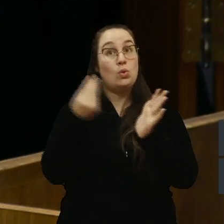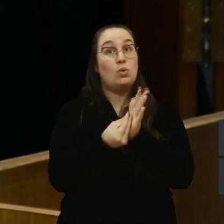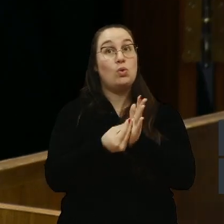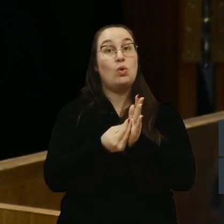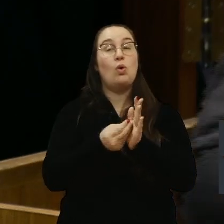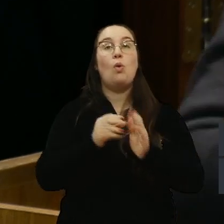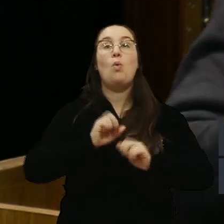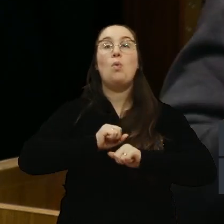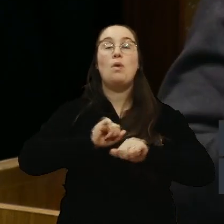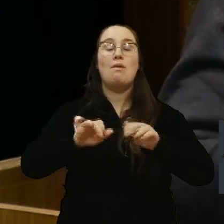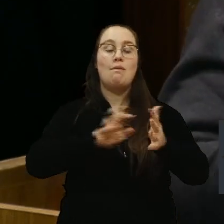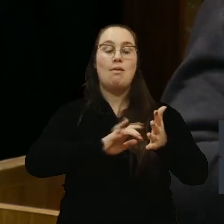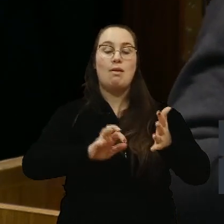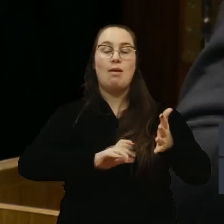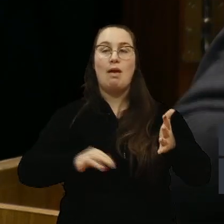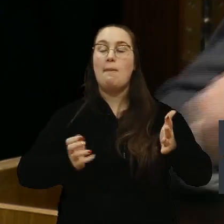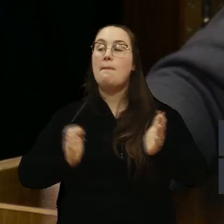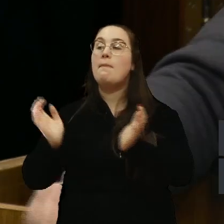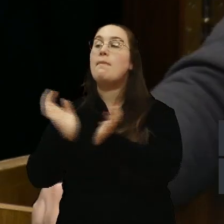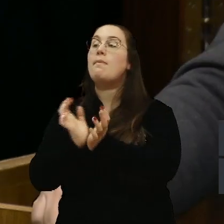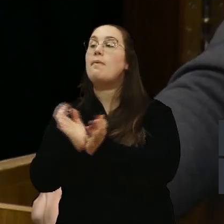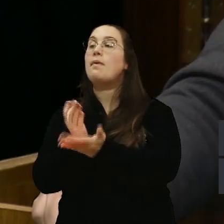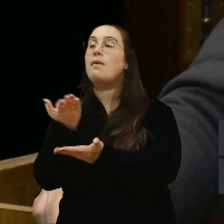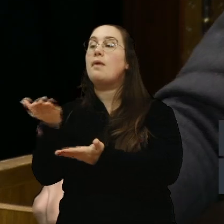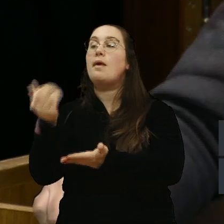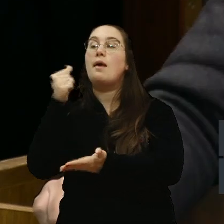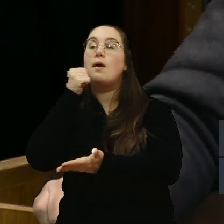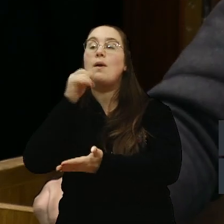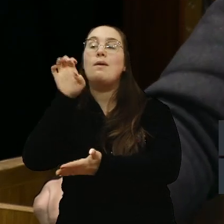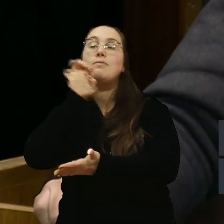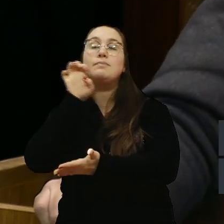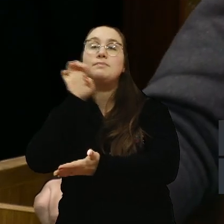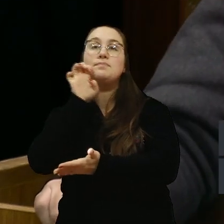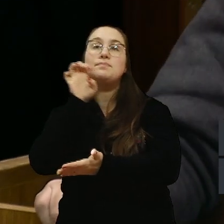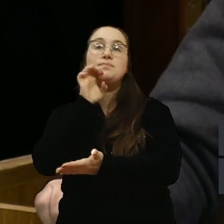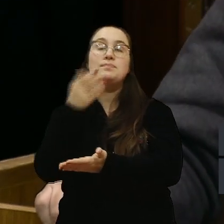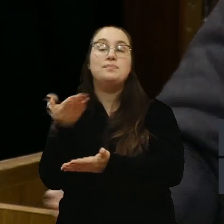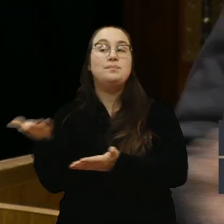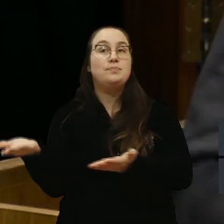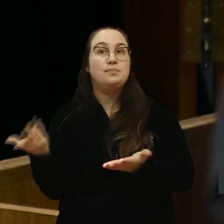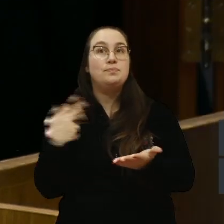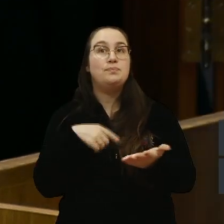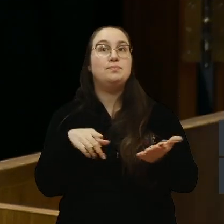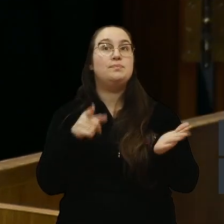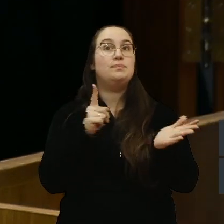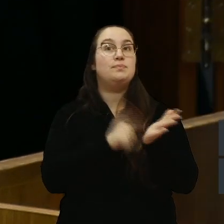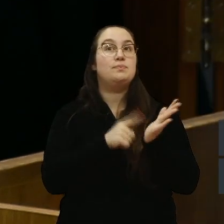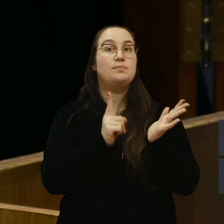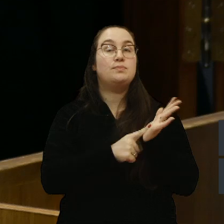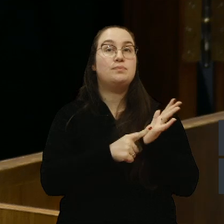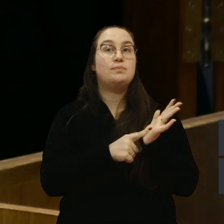ele disse, minha colega vereadora Estela Balardim da Silva?